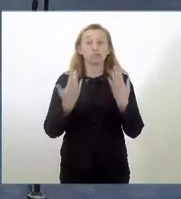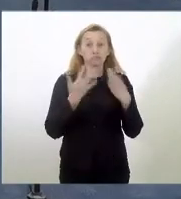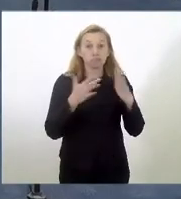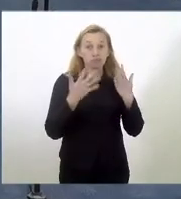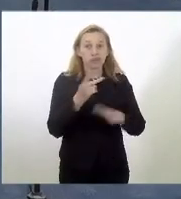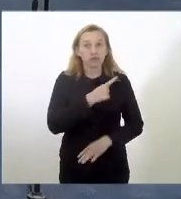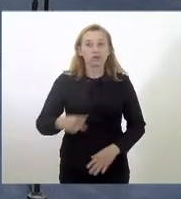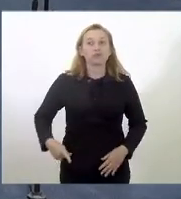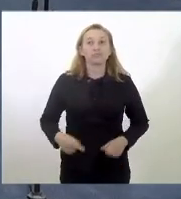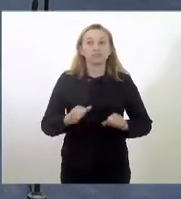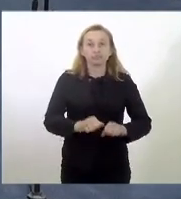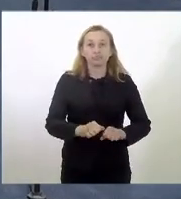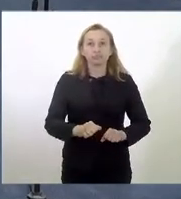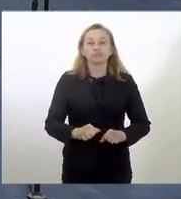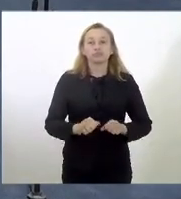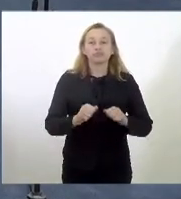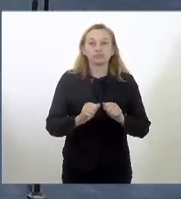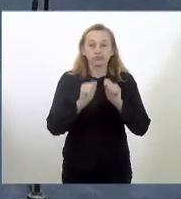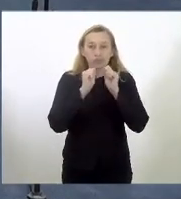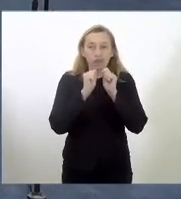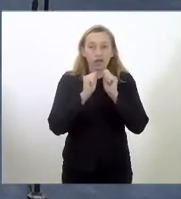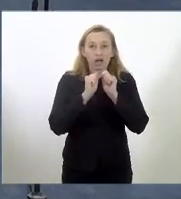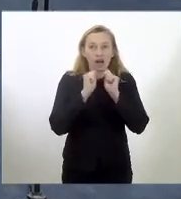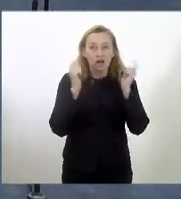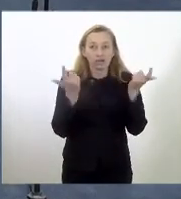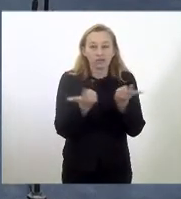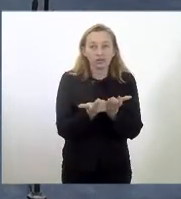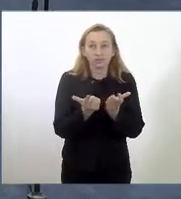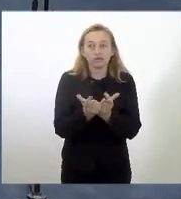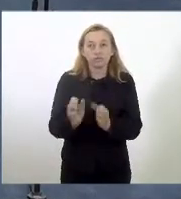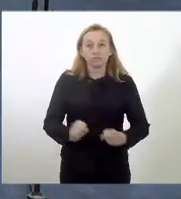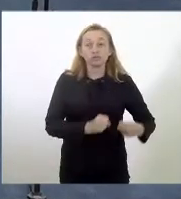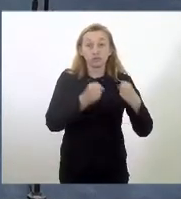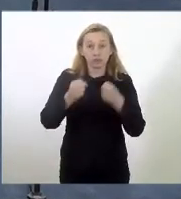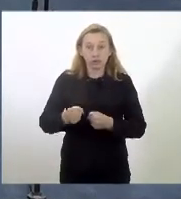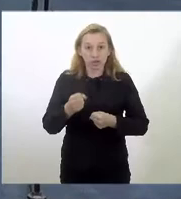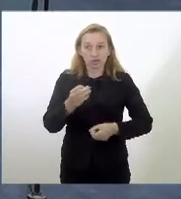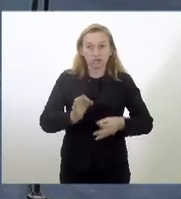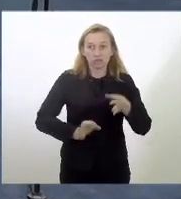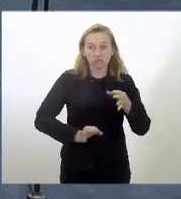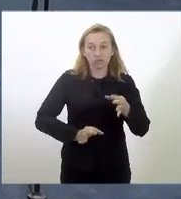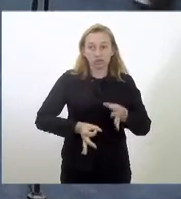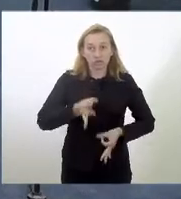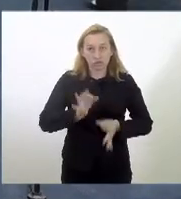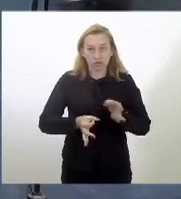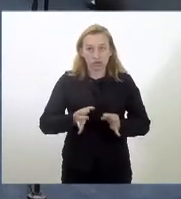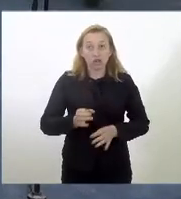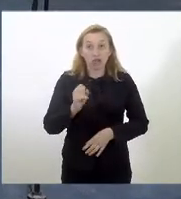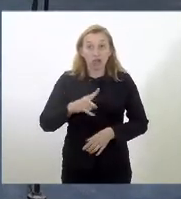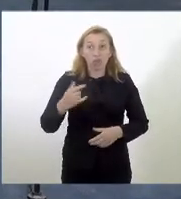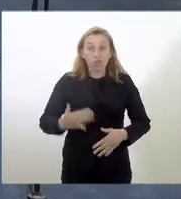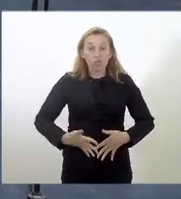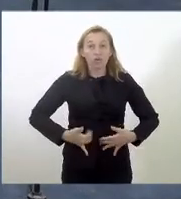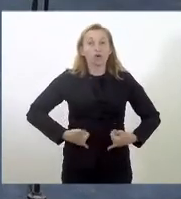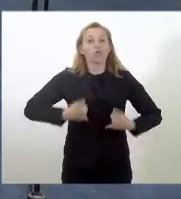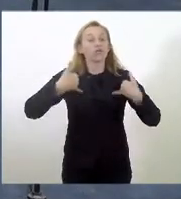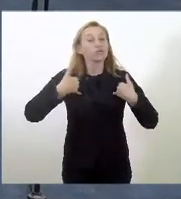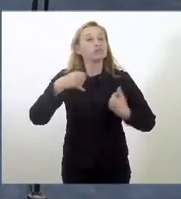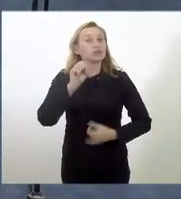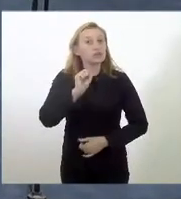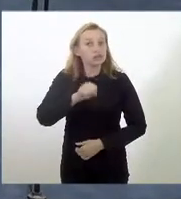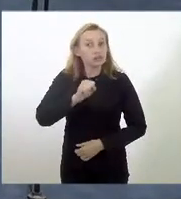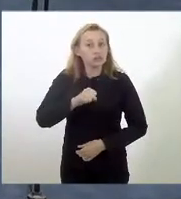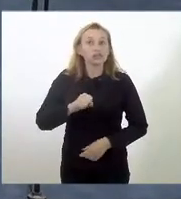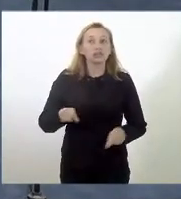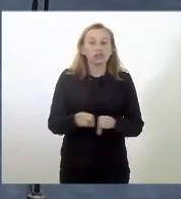Assembleia Legislativa, Poder Legislativo do Estado do Rio de Janeiro, tem que ter muito orgulho dessas instalações. E a